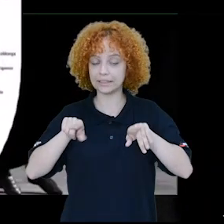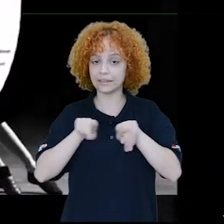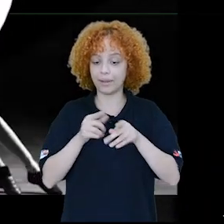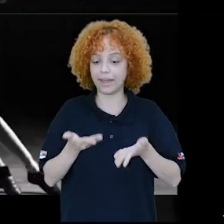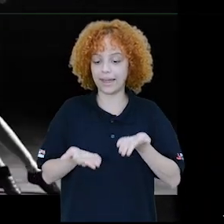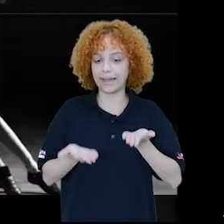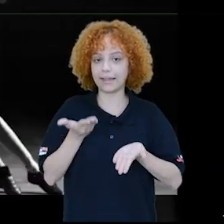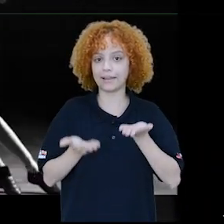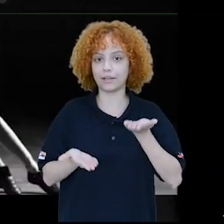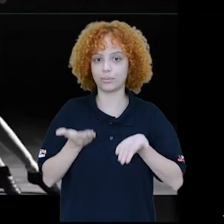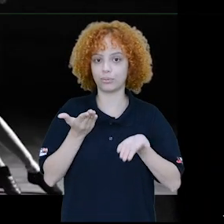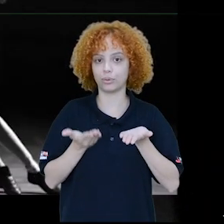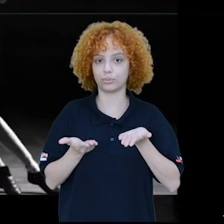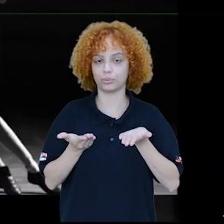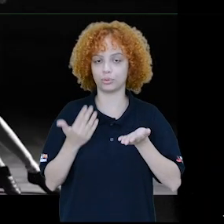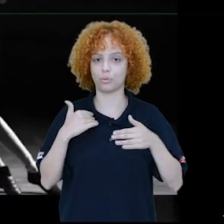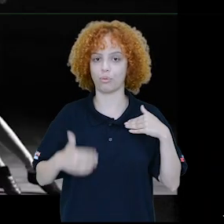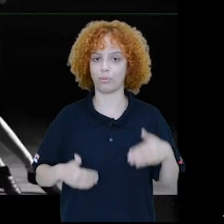corporal.